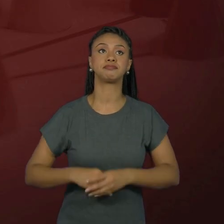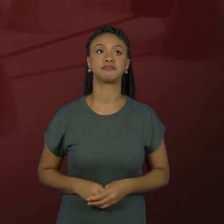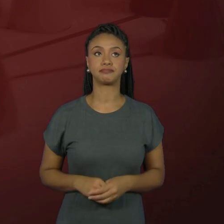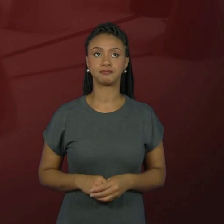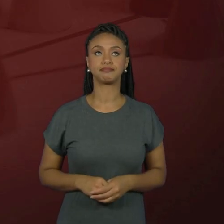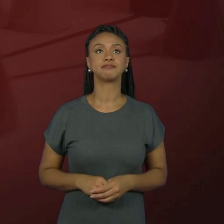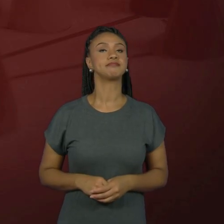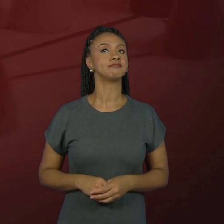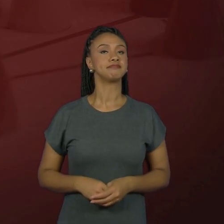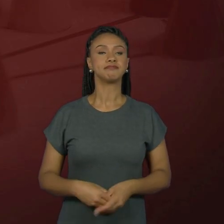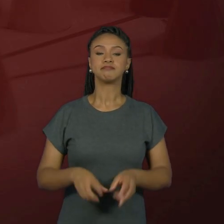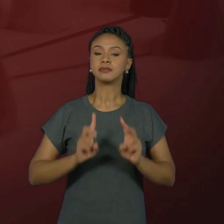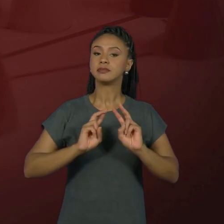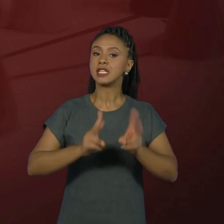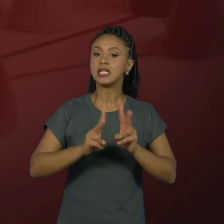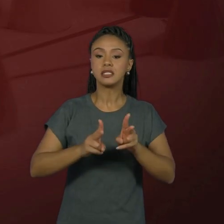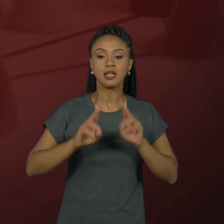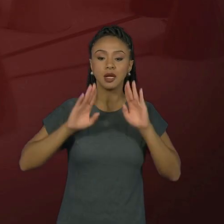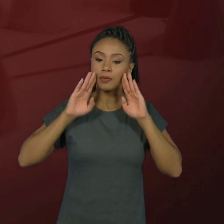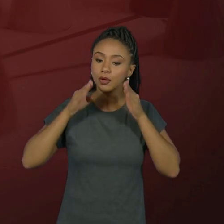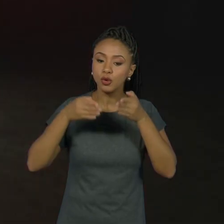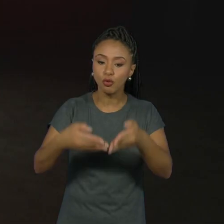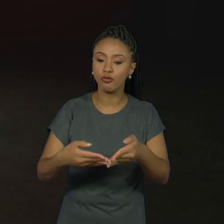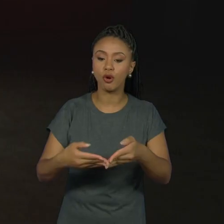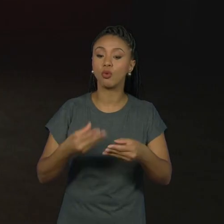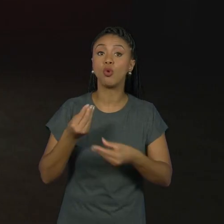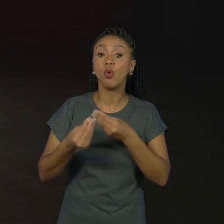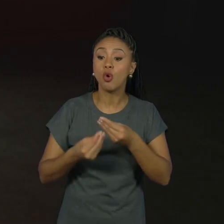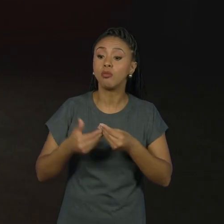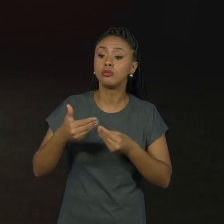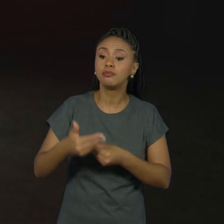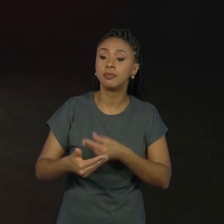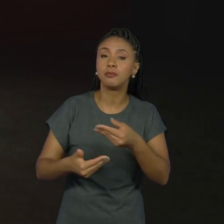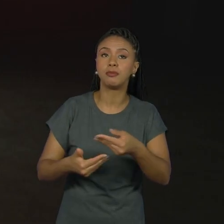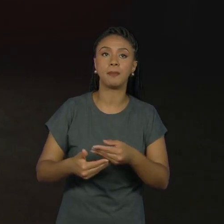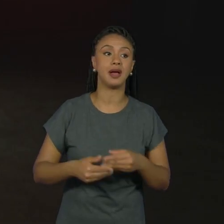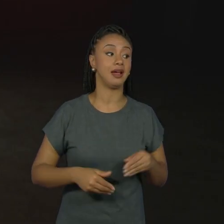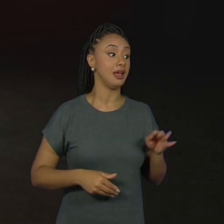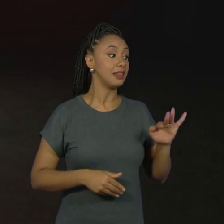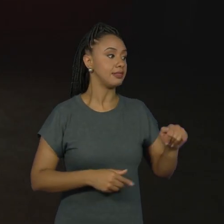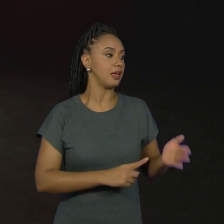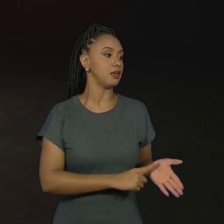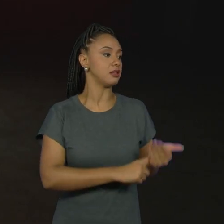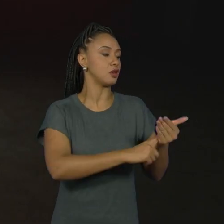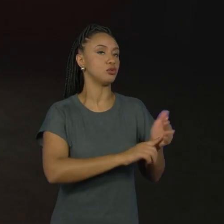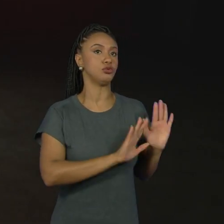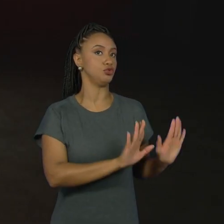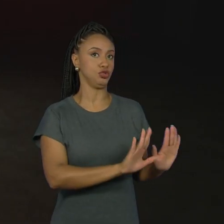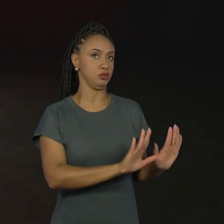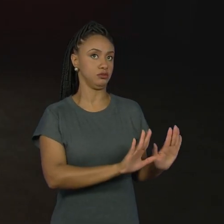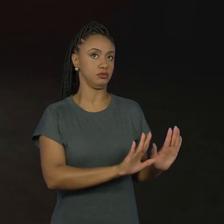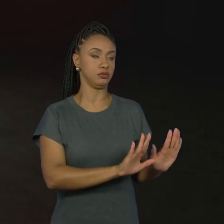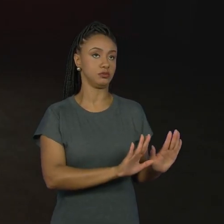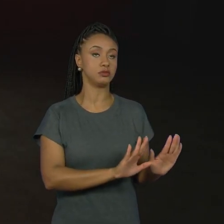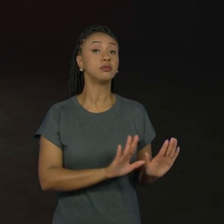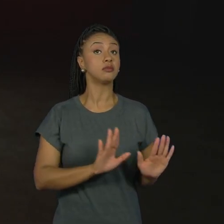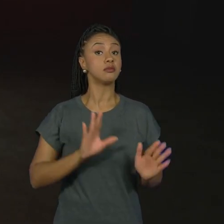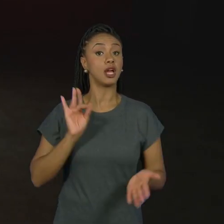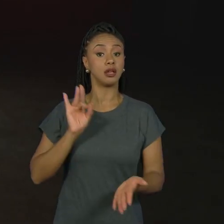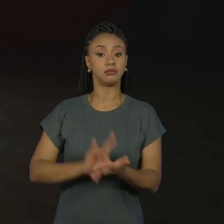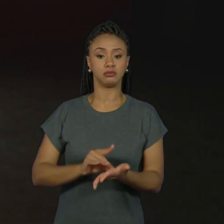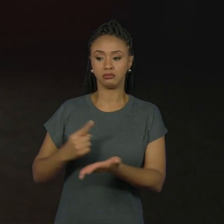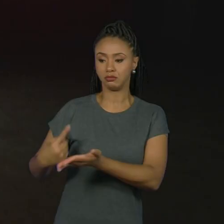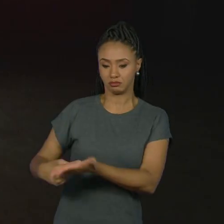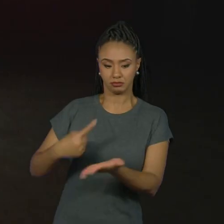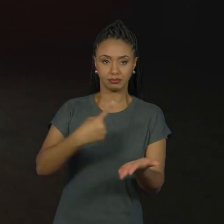de negócio e não a TI, a tecnologia da informação. O processo de negócio vai ser,